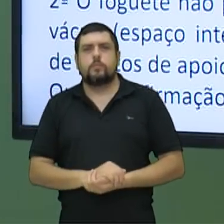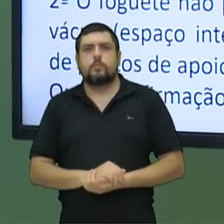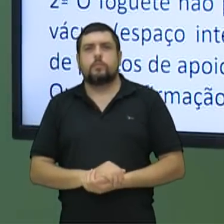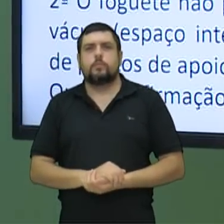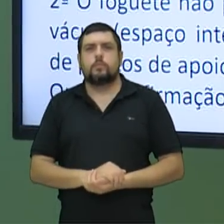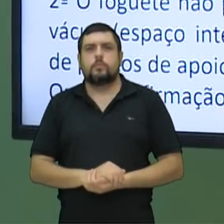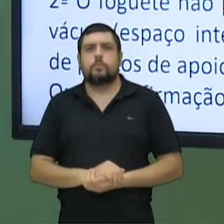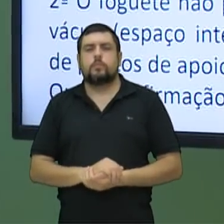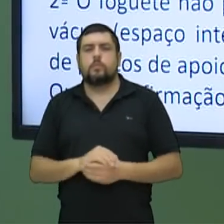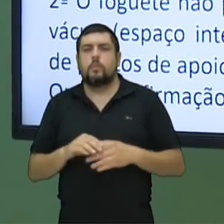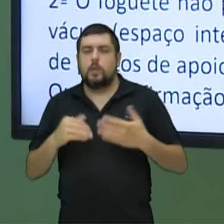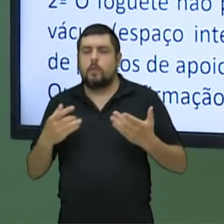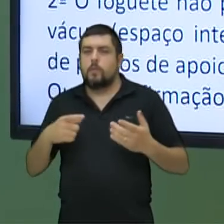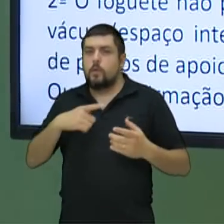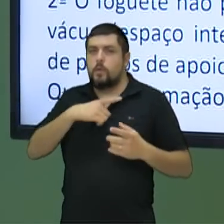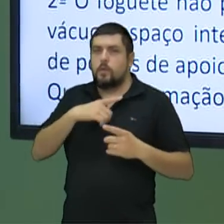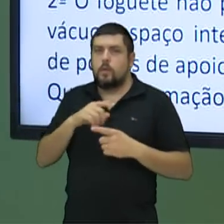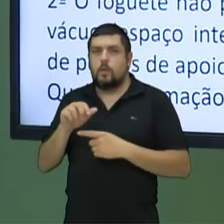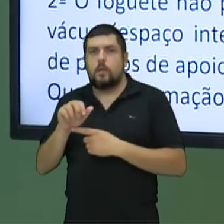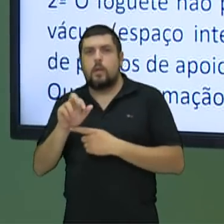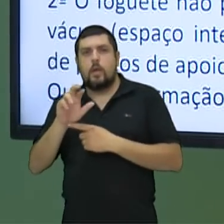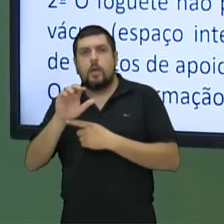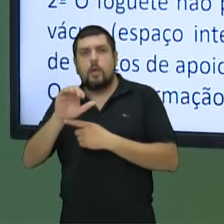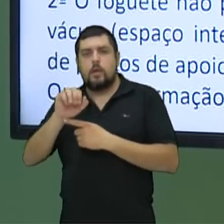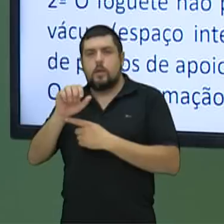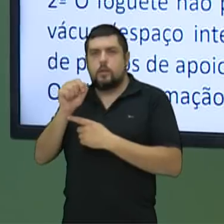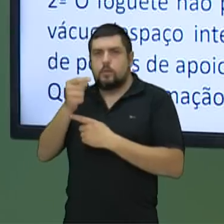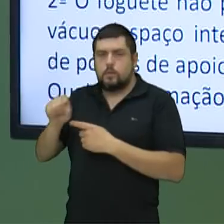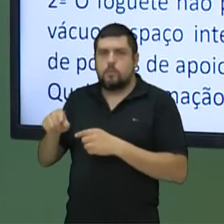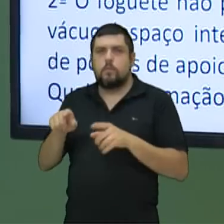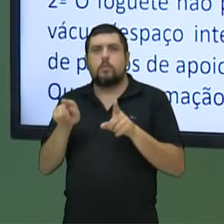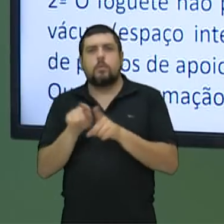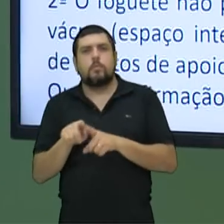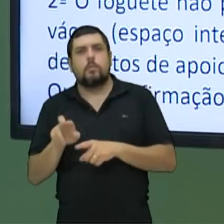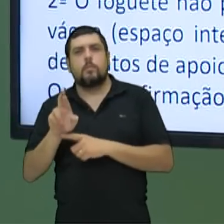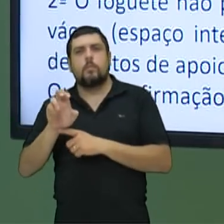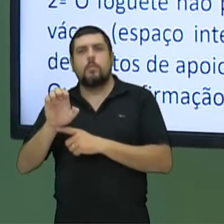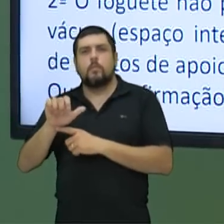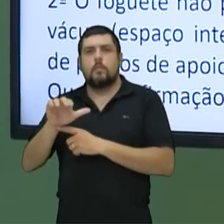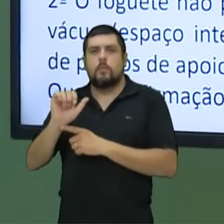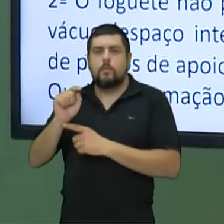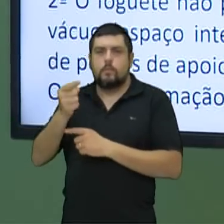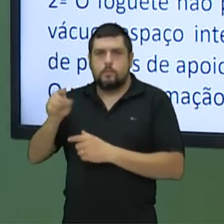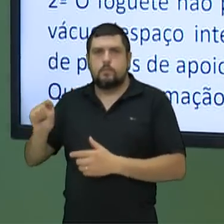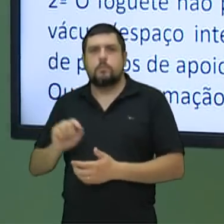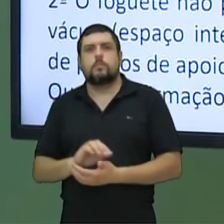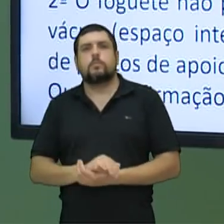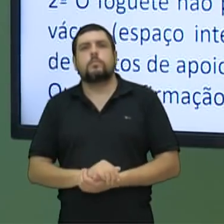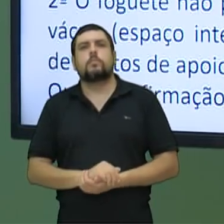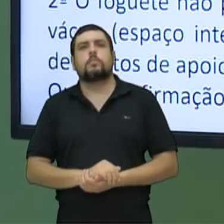Certo? Então você teria essa força de reação sobre o foguete.